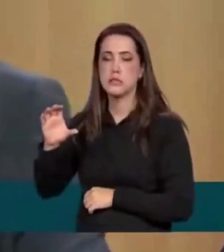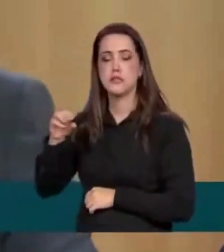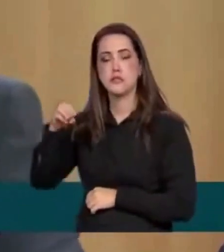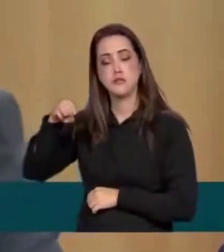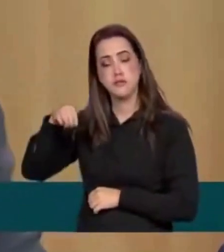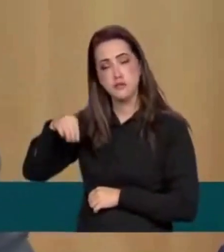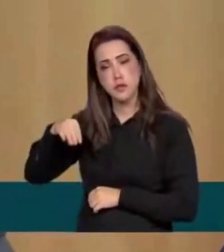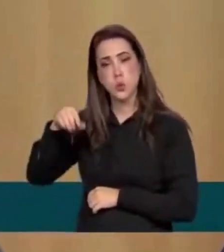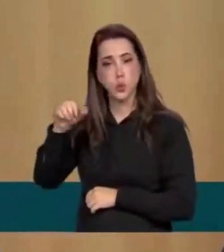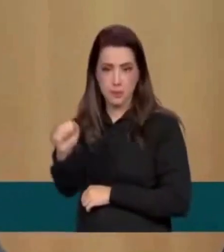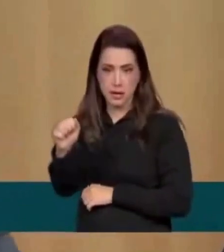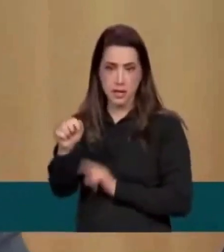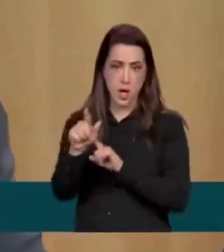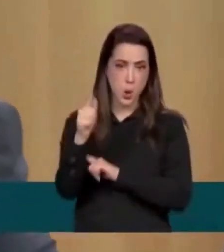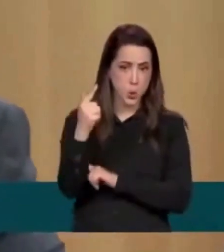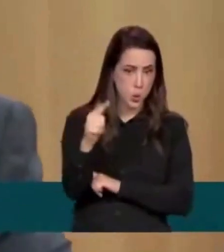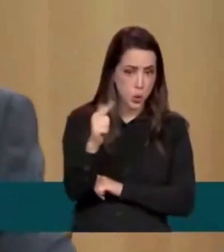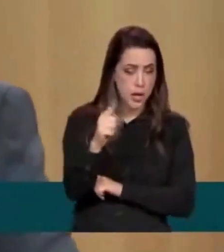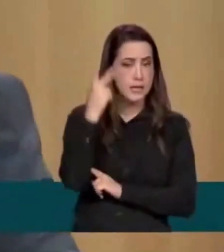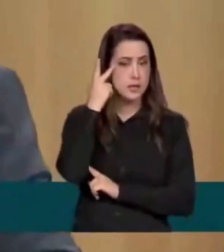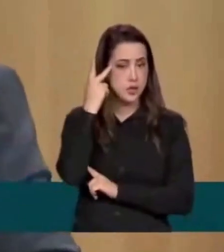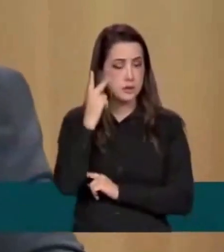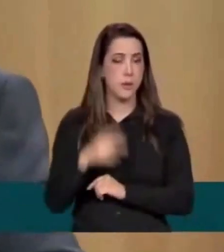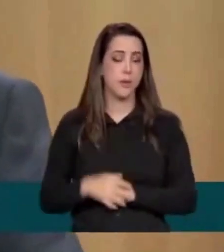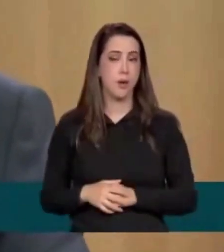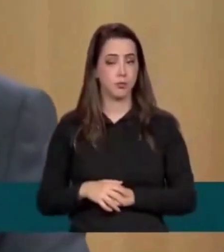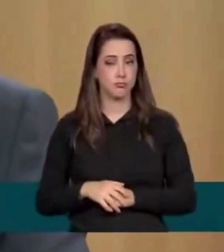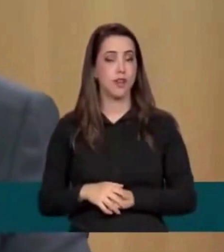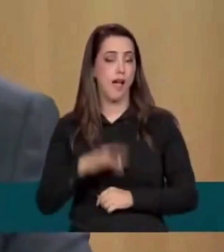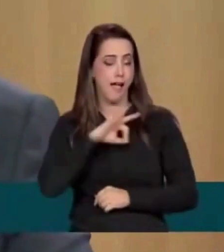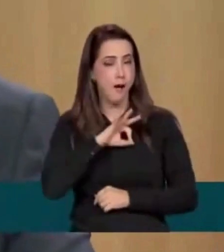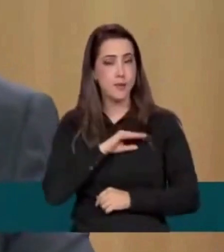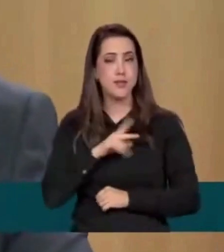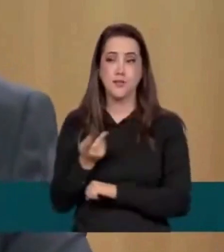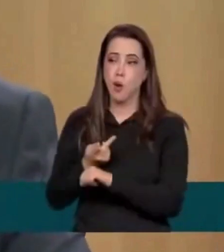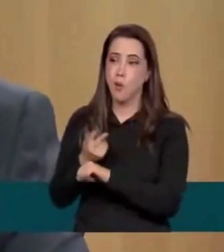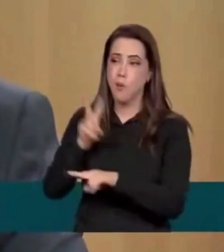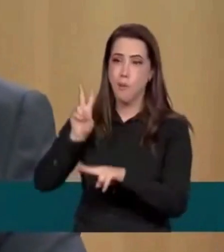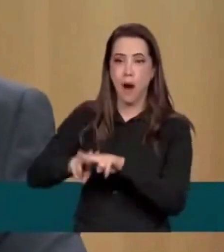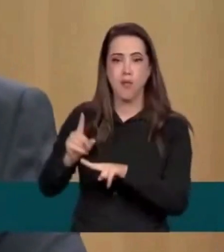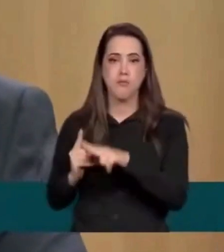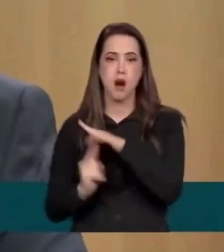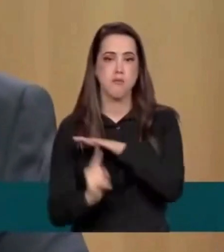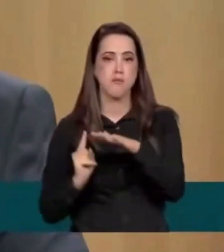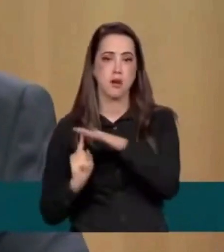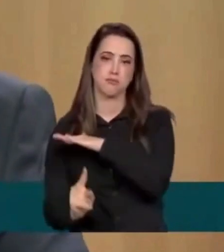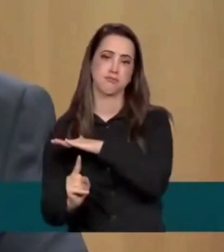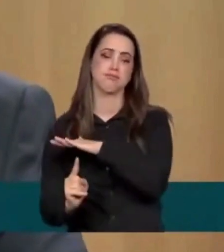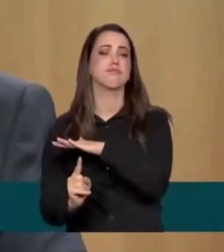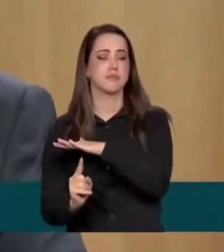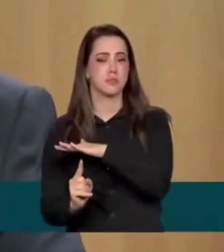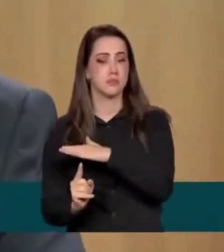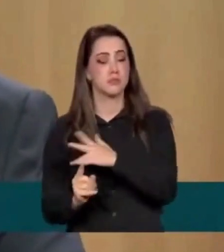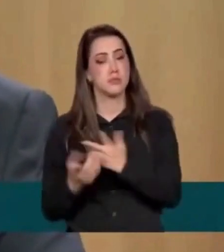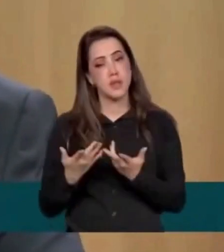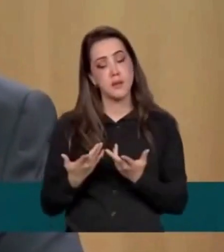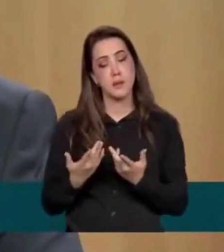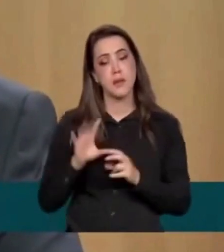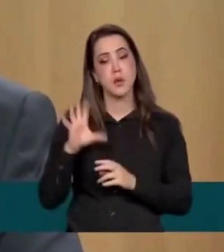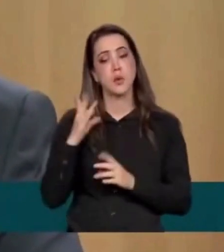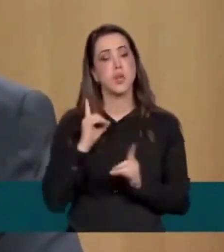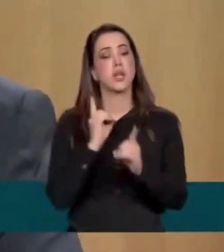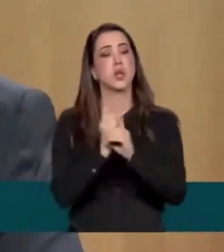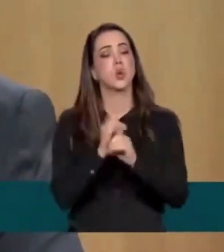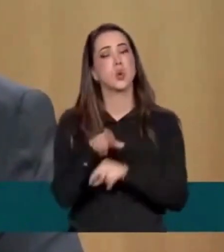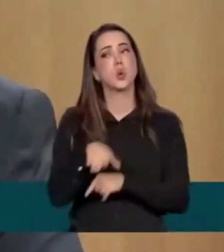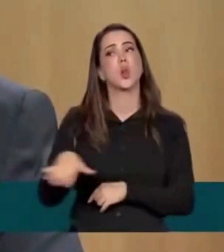São Paulo agiram, houve apreensão de menores, realização de buscas e apreensões. E veja, o que, que foi